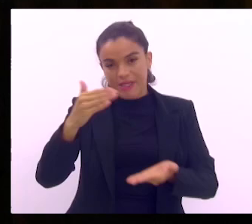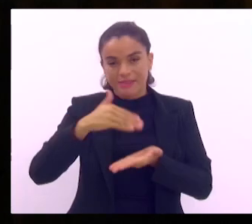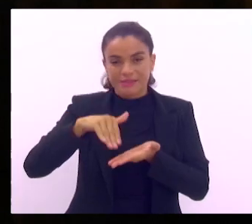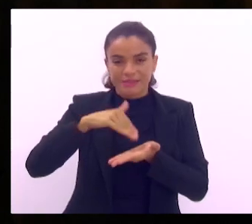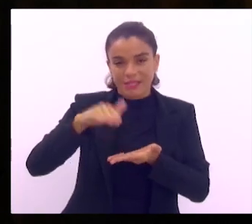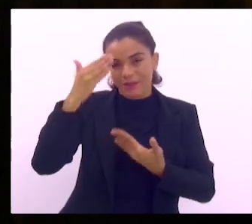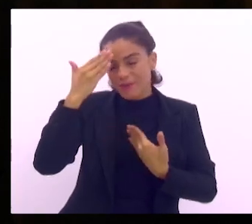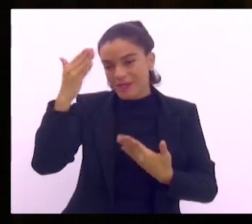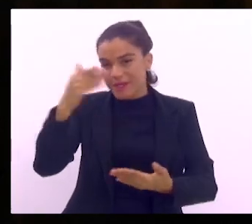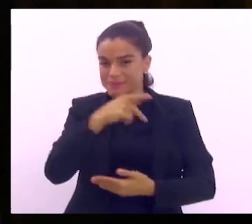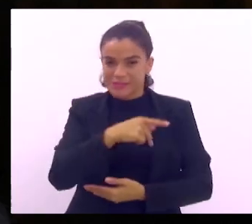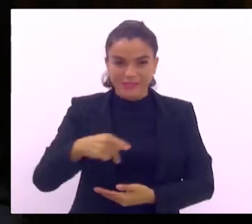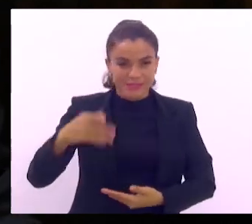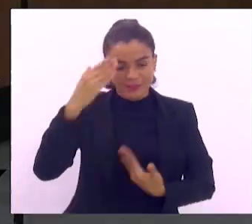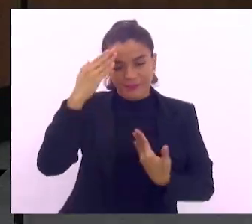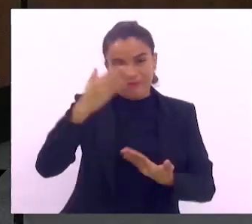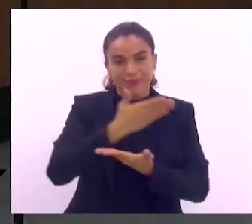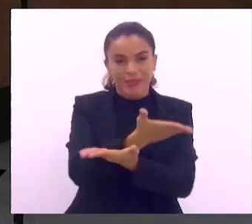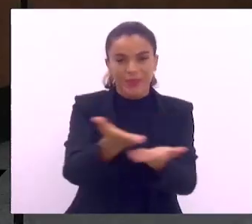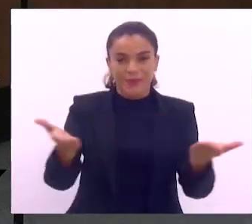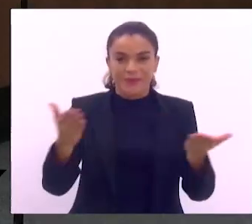secretário, obrigado, presidente, obrigado a todos.